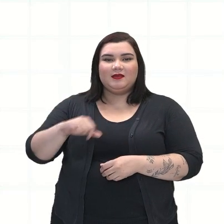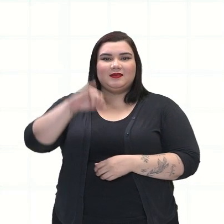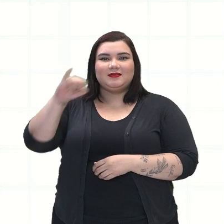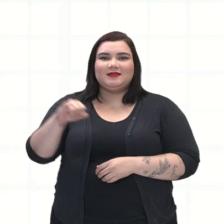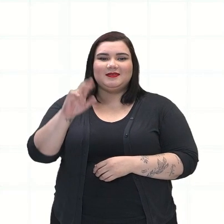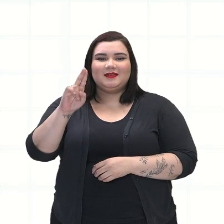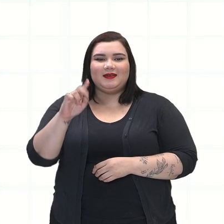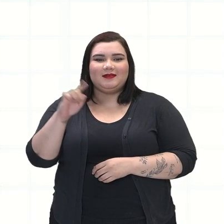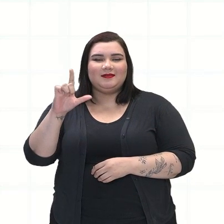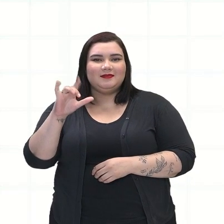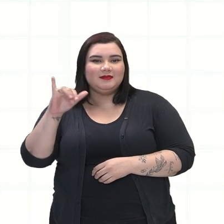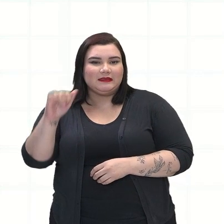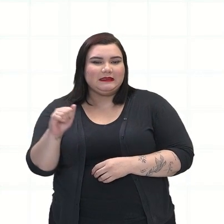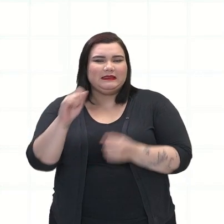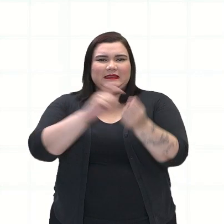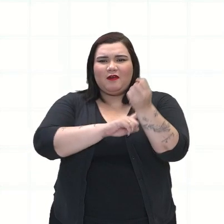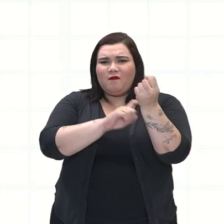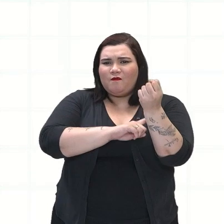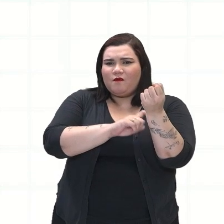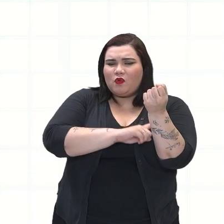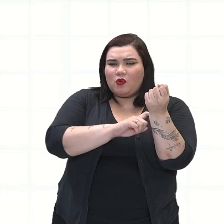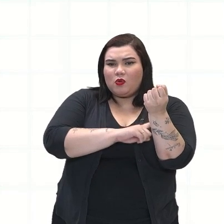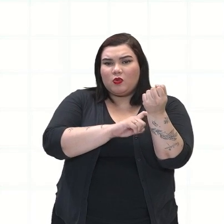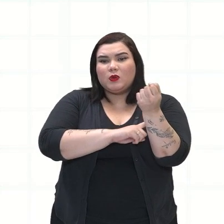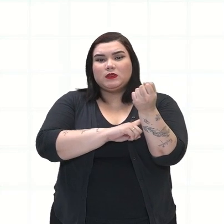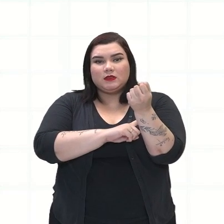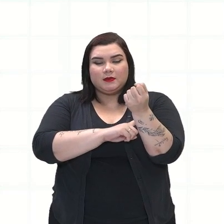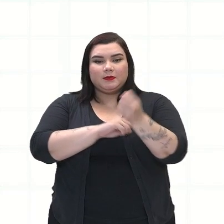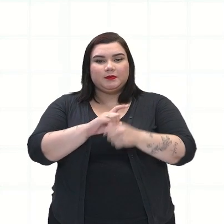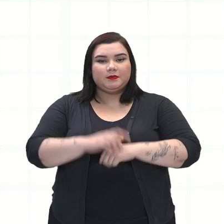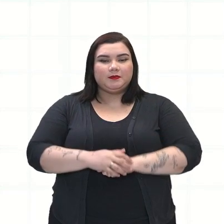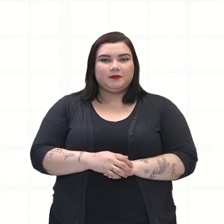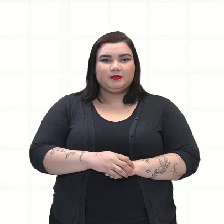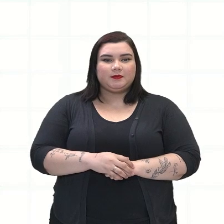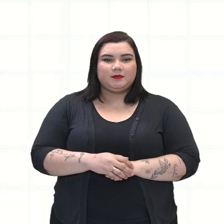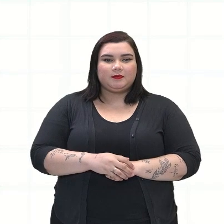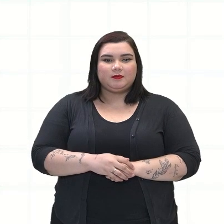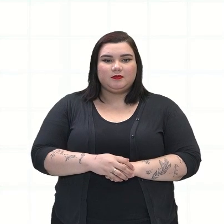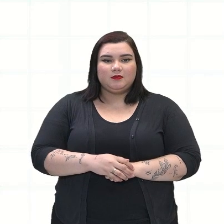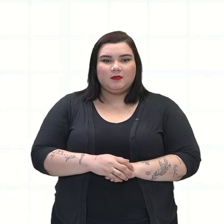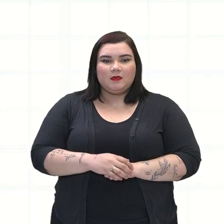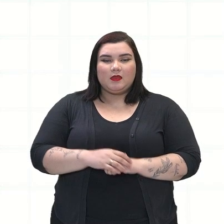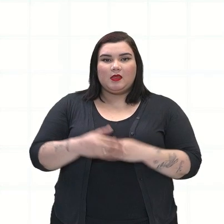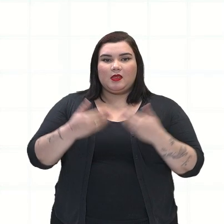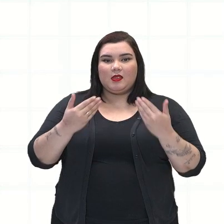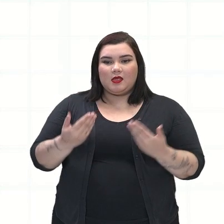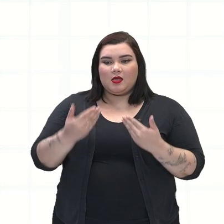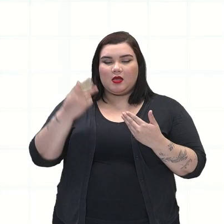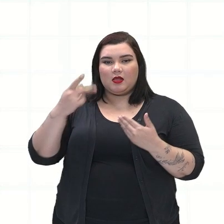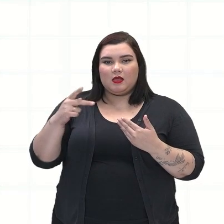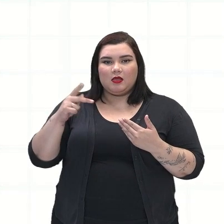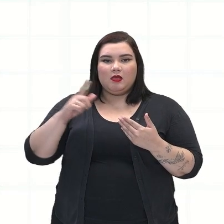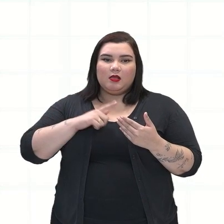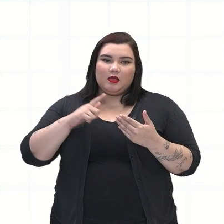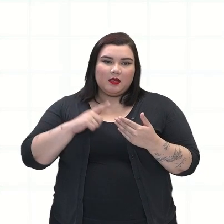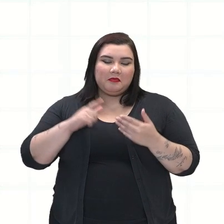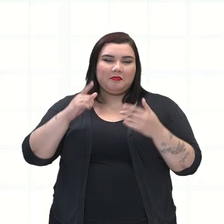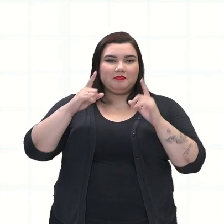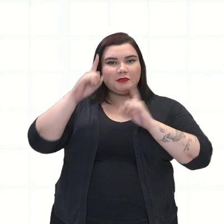Stressed. Stressed. Então, olha só, a rotina da Júlia, ela tá até com uma cara